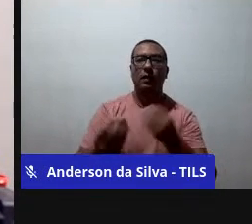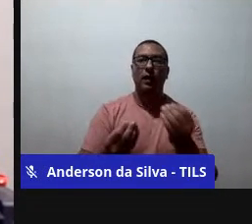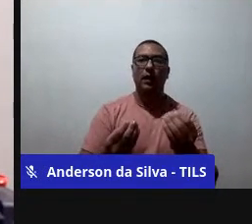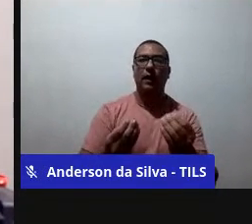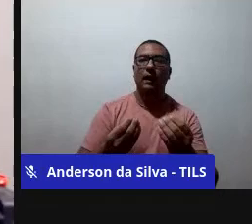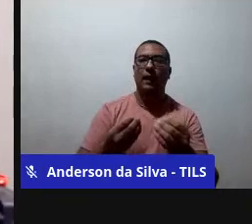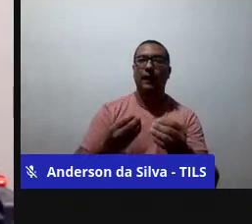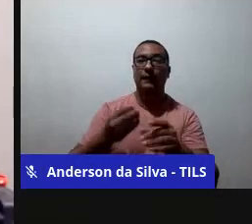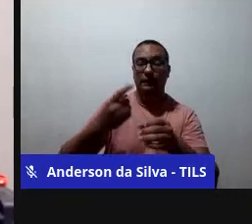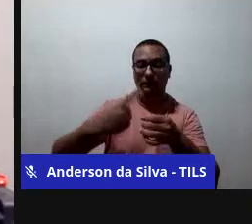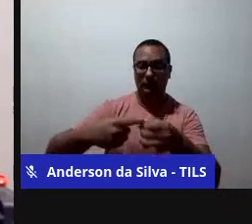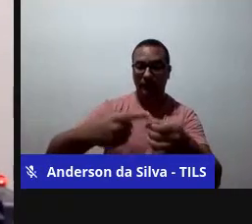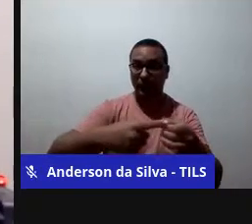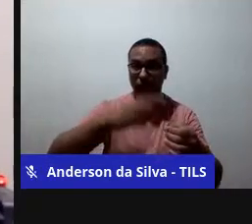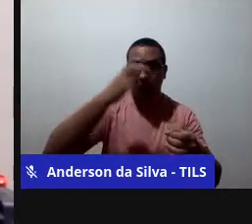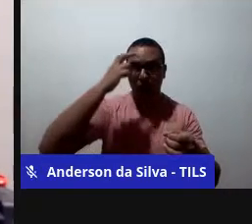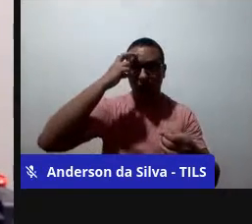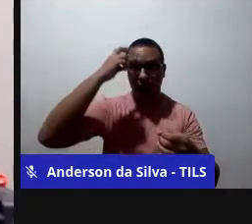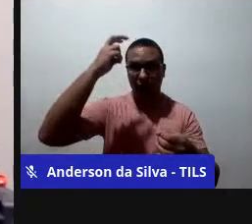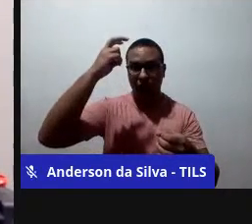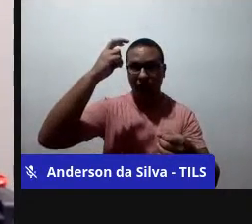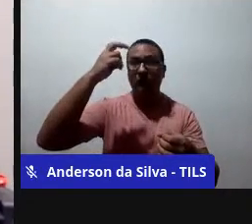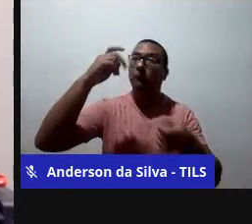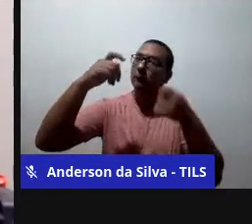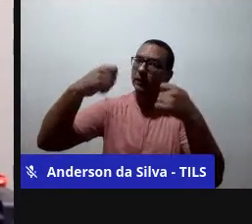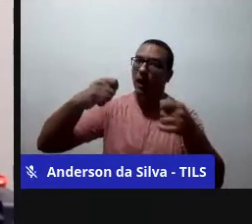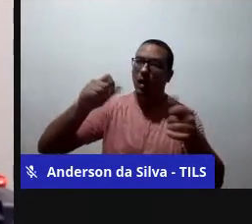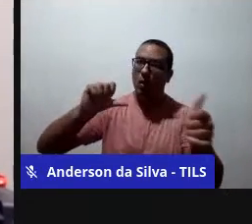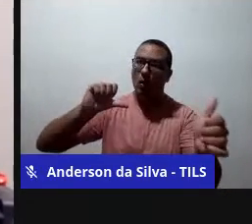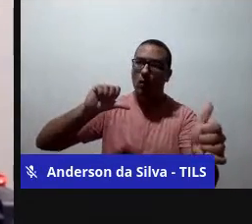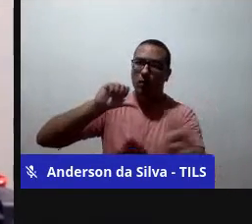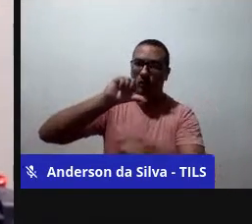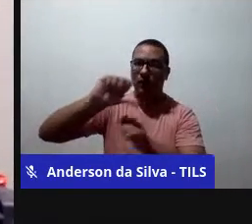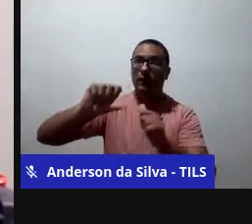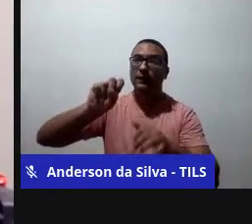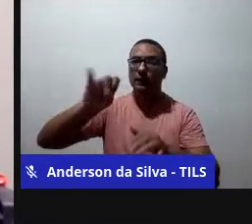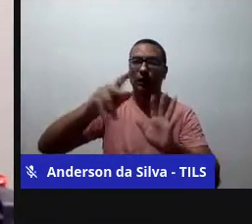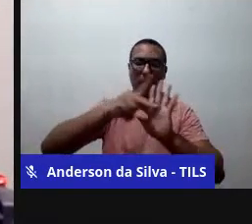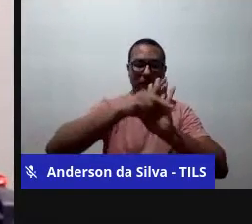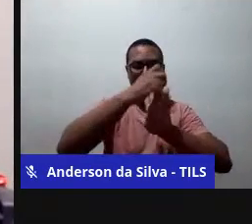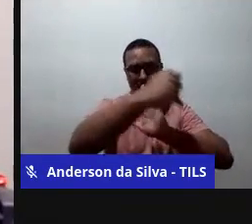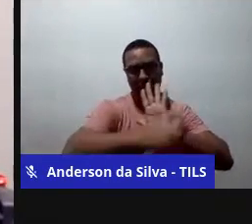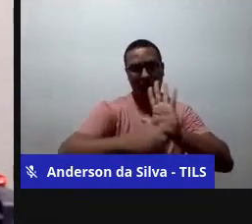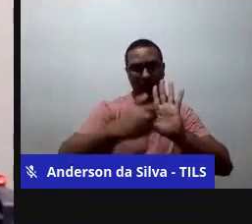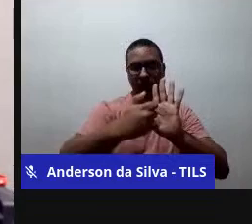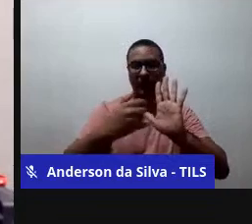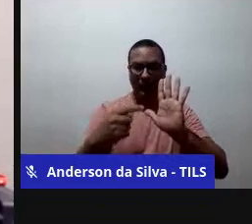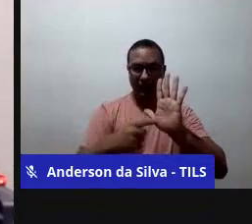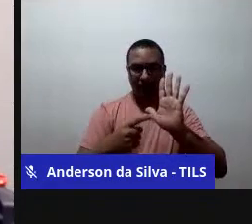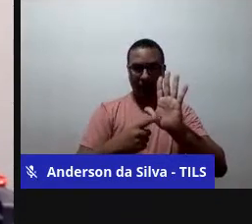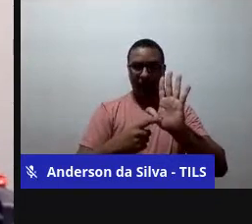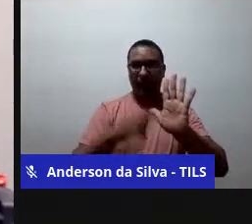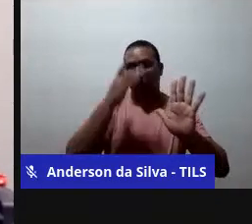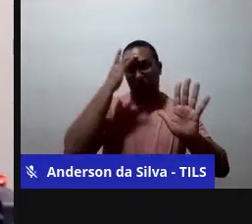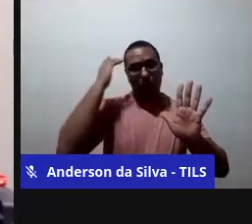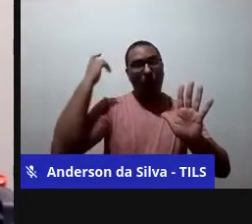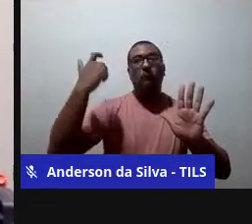cidade inteligente só vai acontecer se a gente tiver um projeto que permita com que as pessoas tenham essa